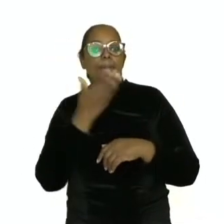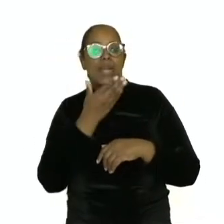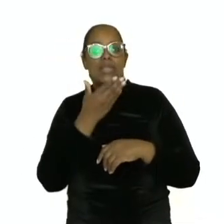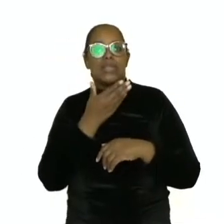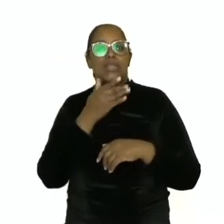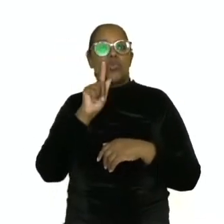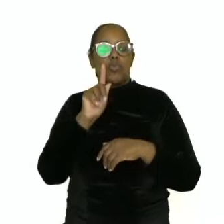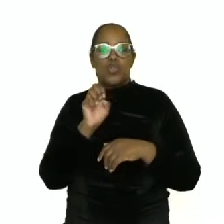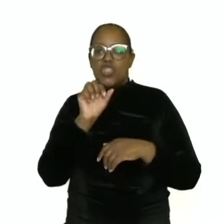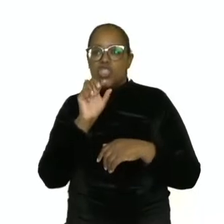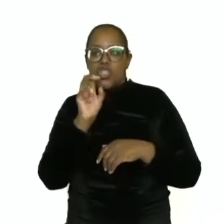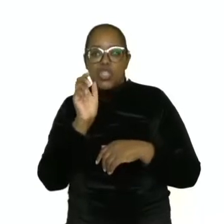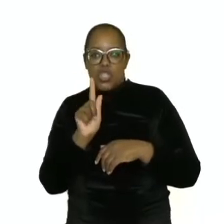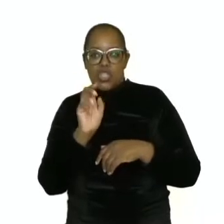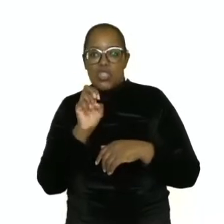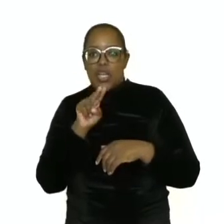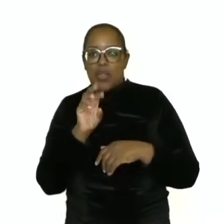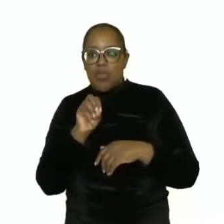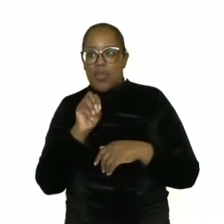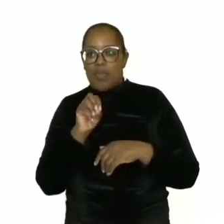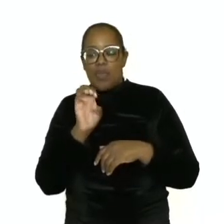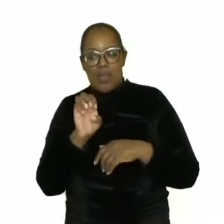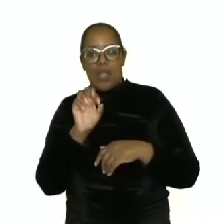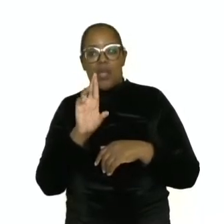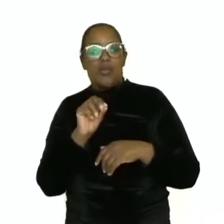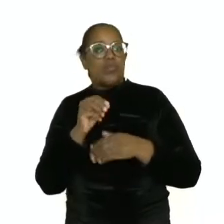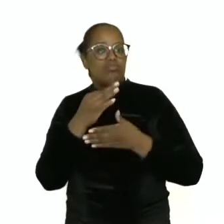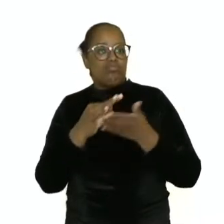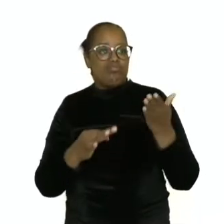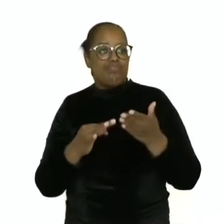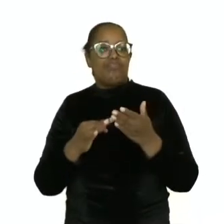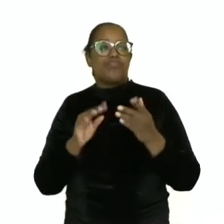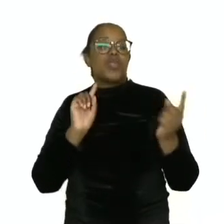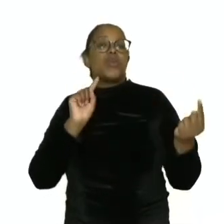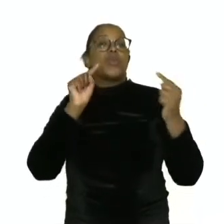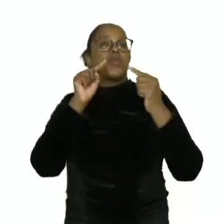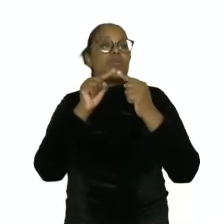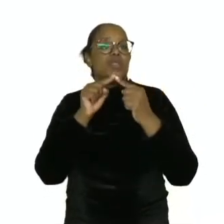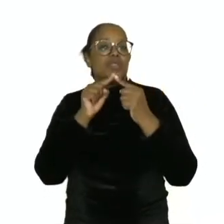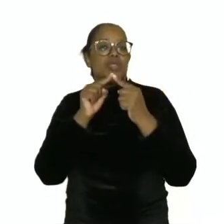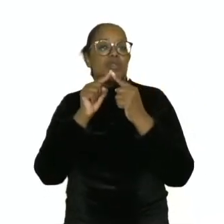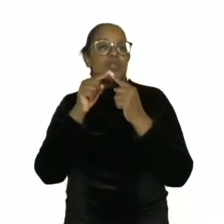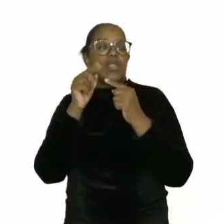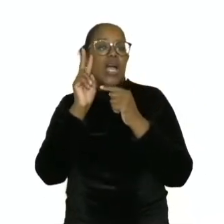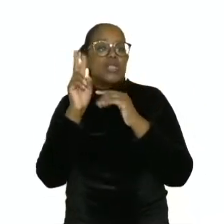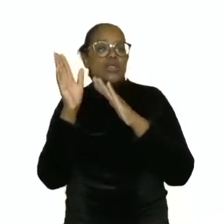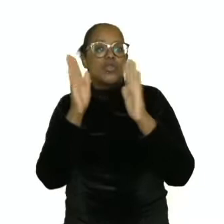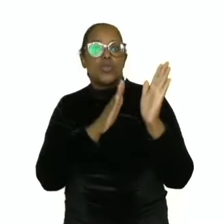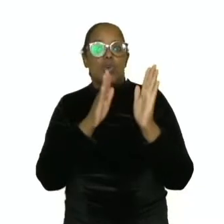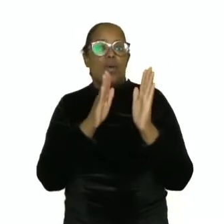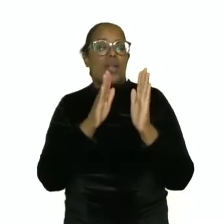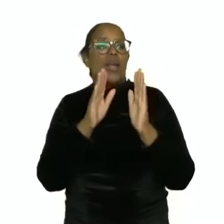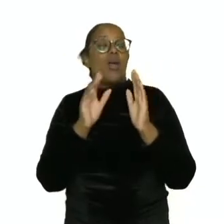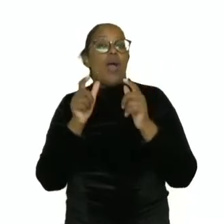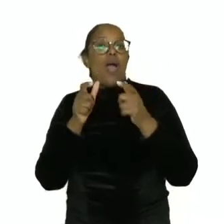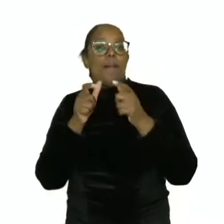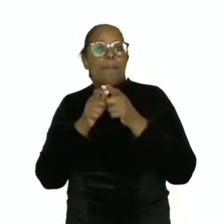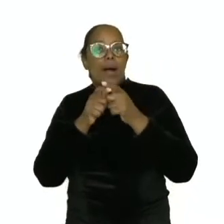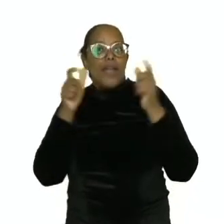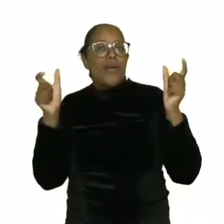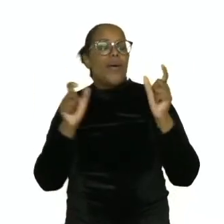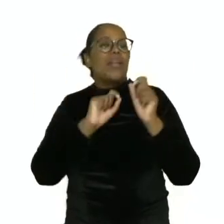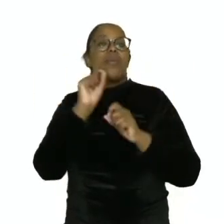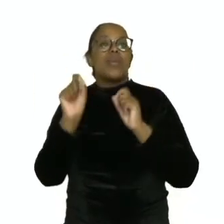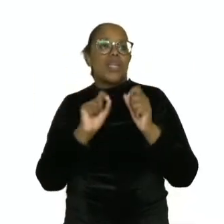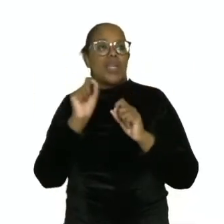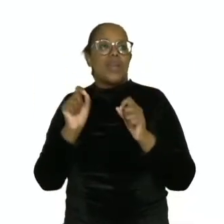gênero textual diante de vocês? Então vejam, os objetivos das histórias em quadrinhos. O objetivo maior consiste